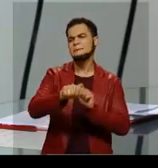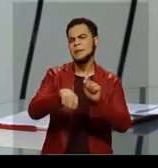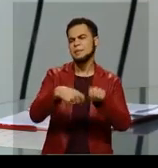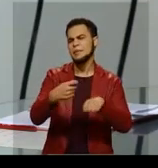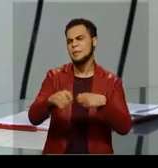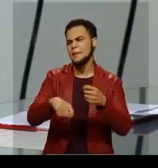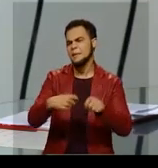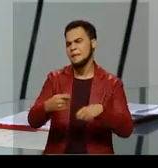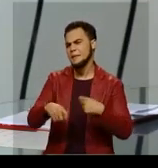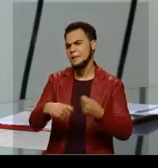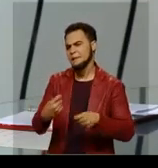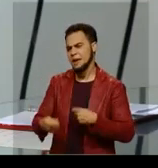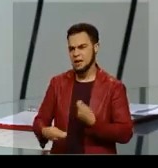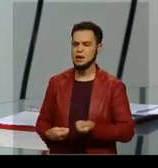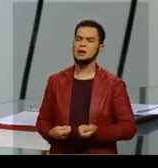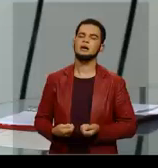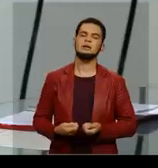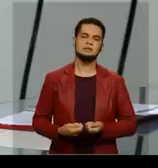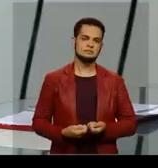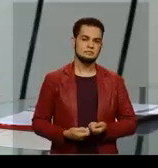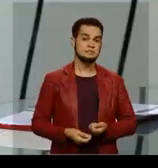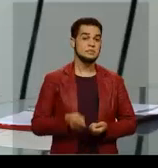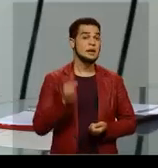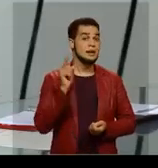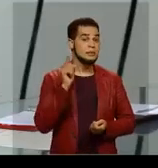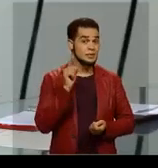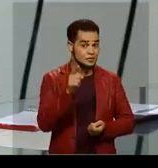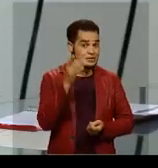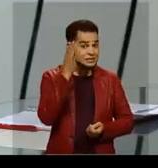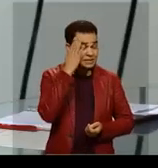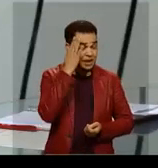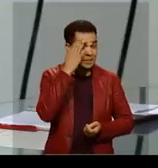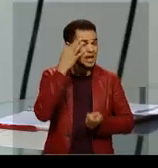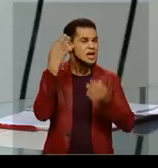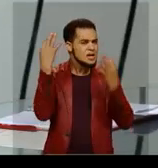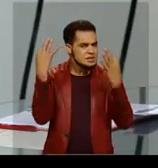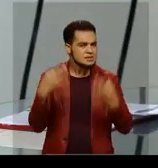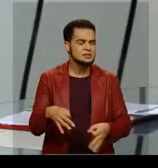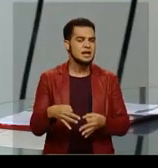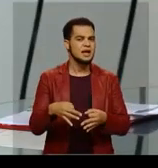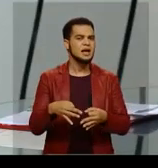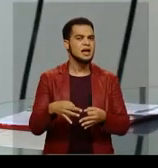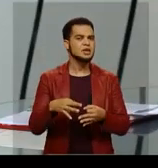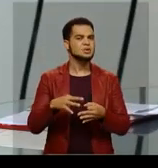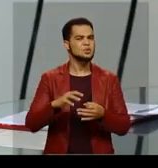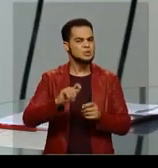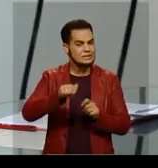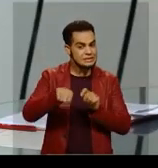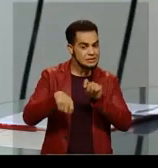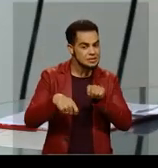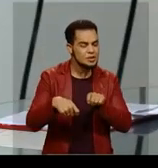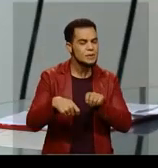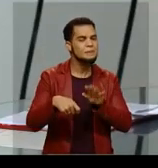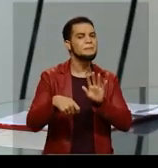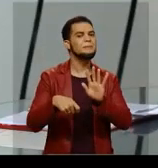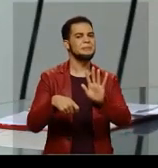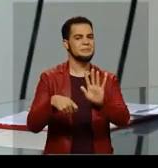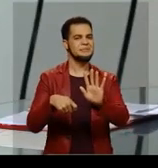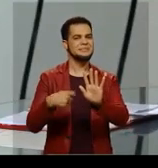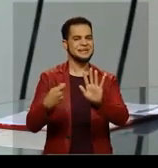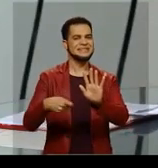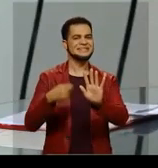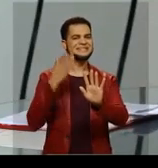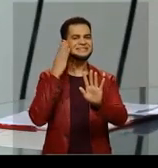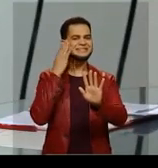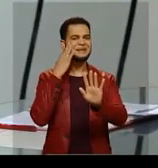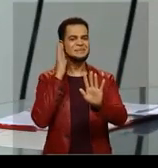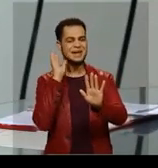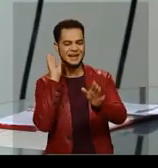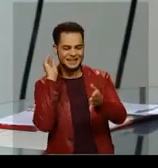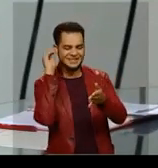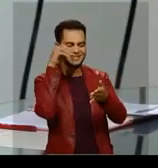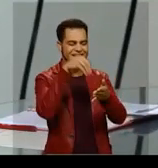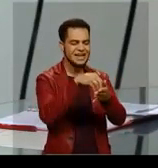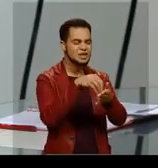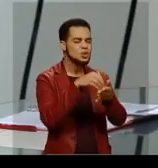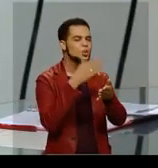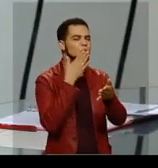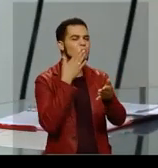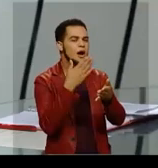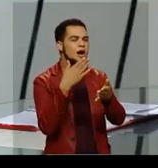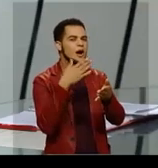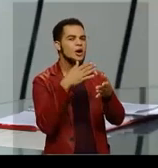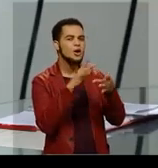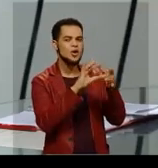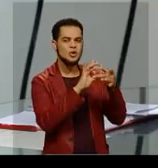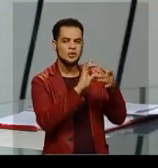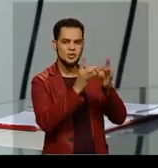vários sentidos. Para você definir o sentido dela, você precisa de ver o texto, ela tá inserida